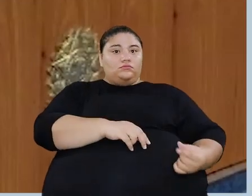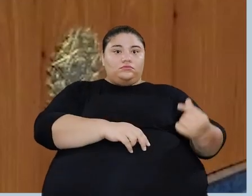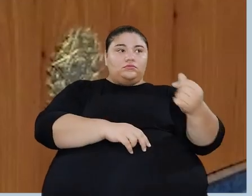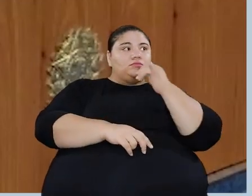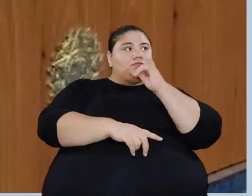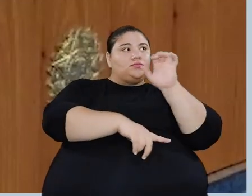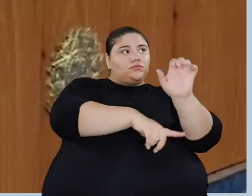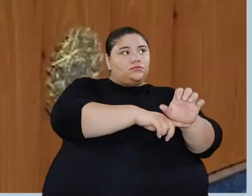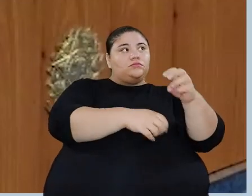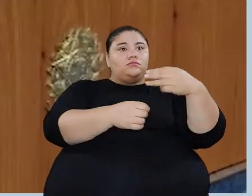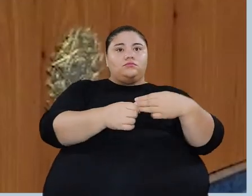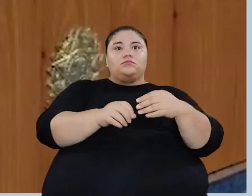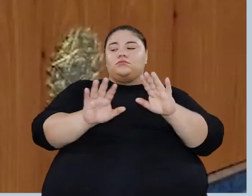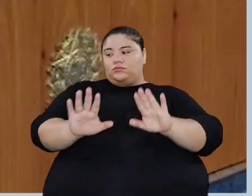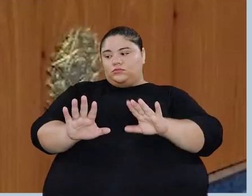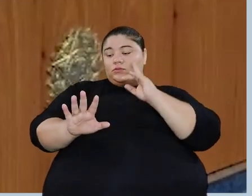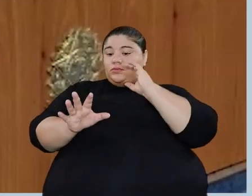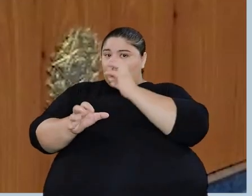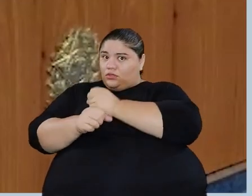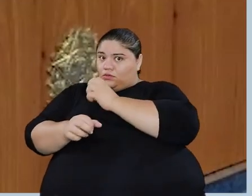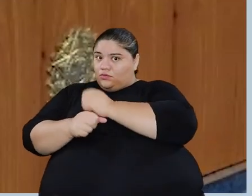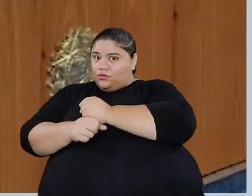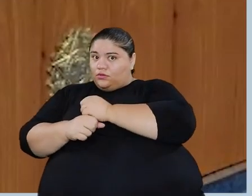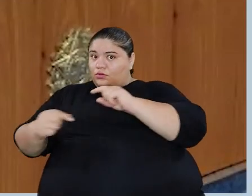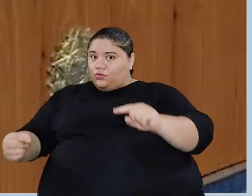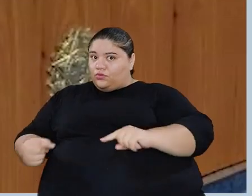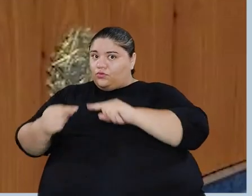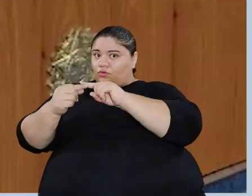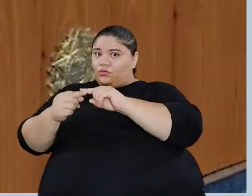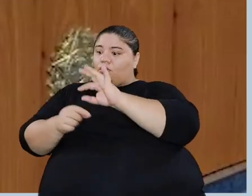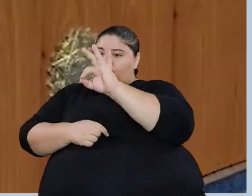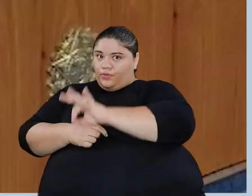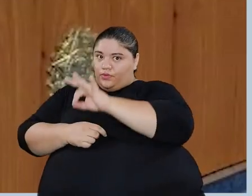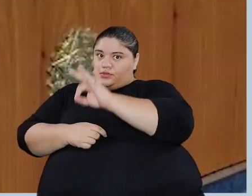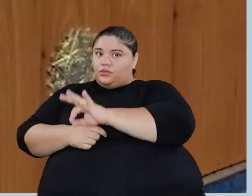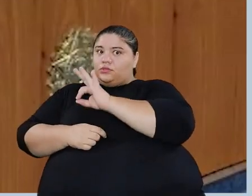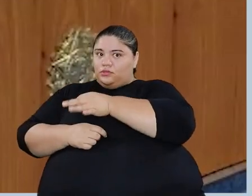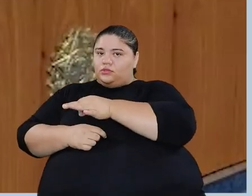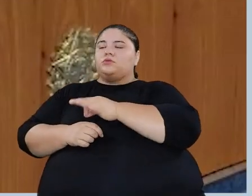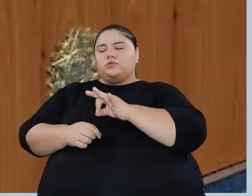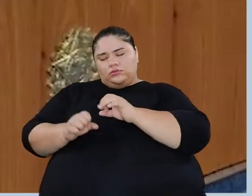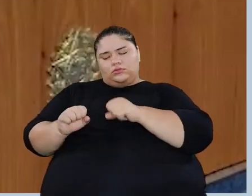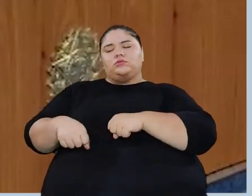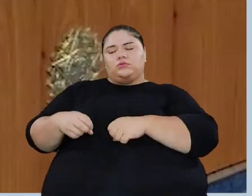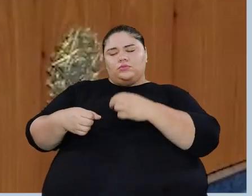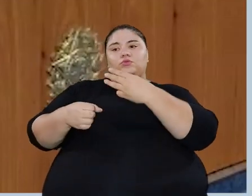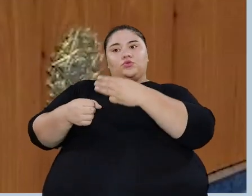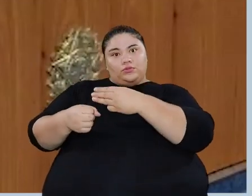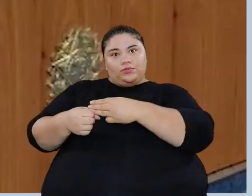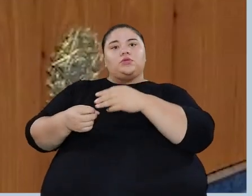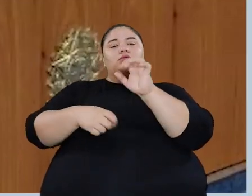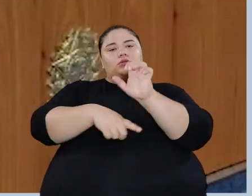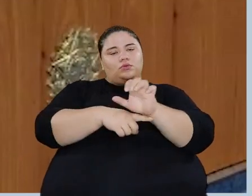Estado e município será feito. Mas, de qualquer forma, o cálculo tem que ser feito de acordo com as alíquotas municipais, estaduais e